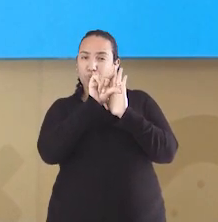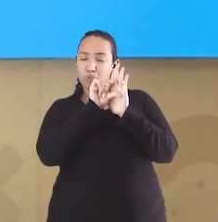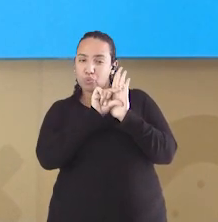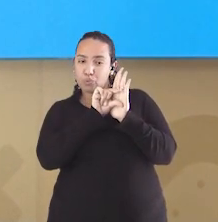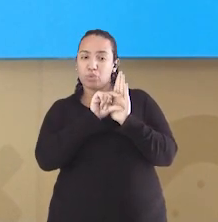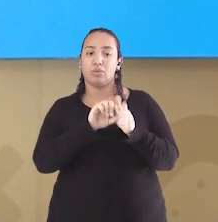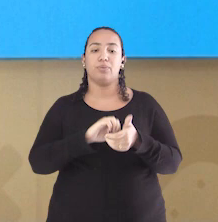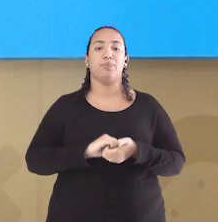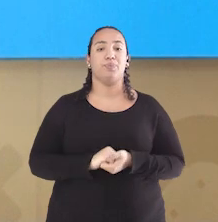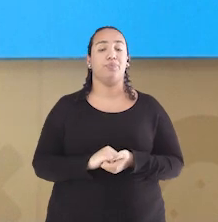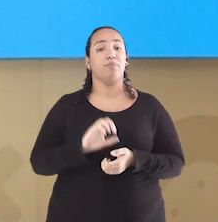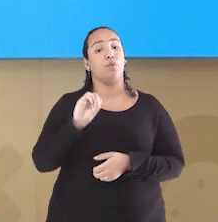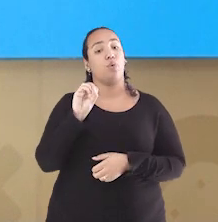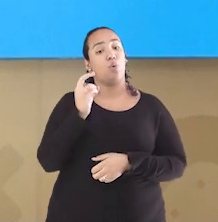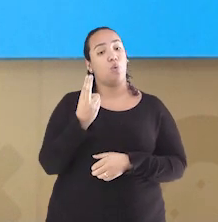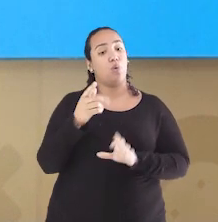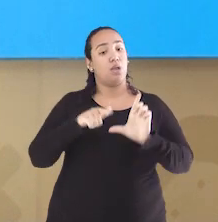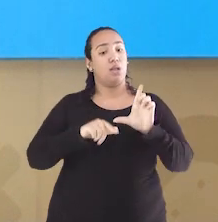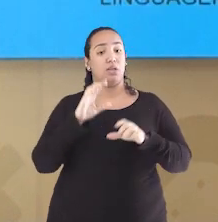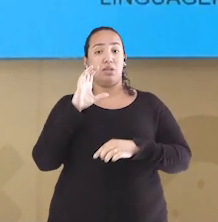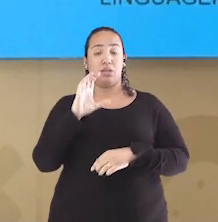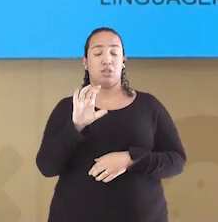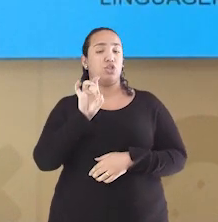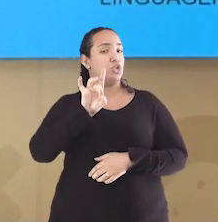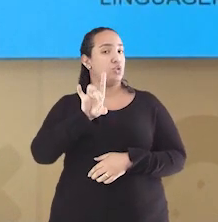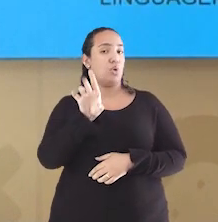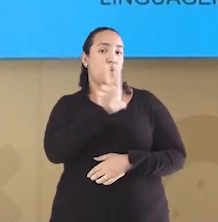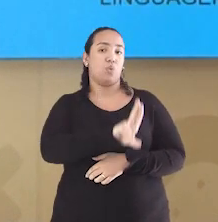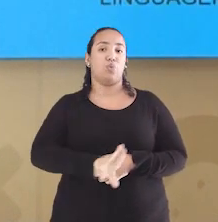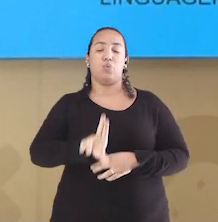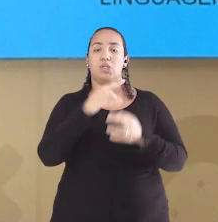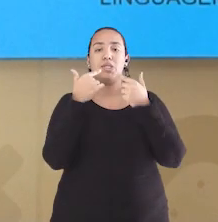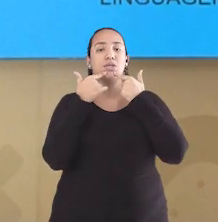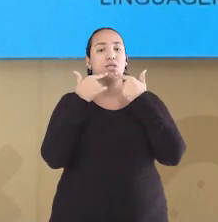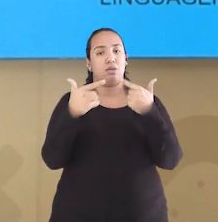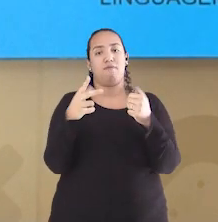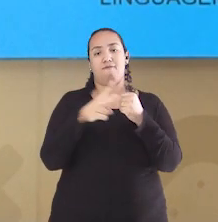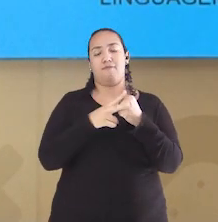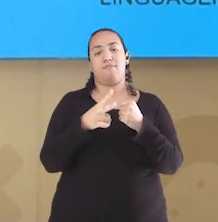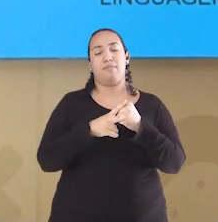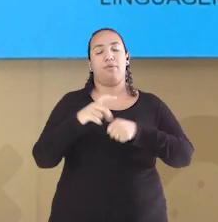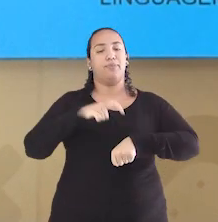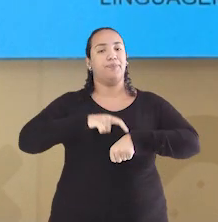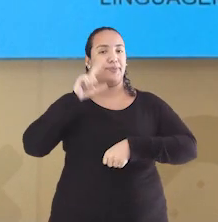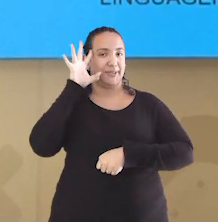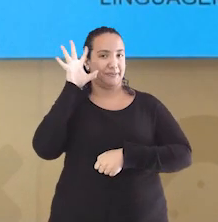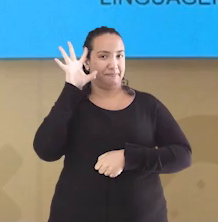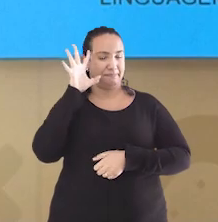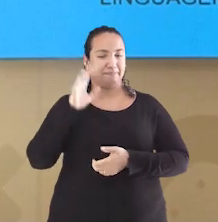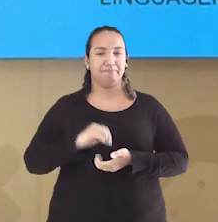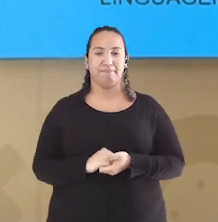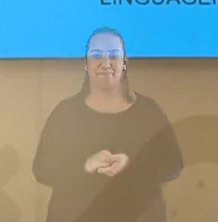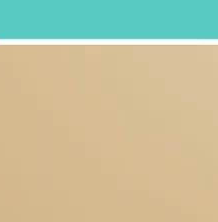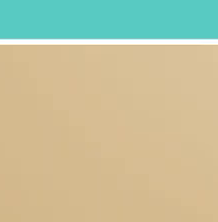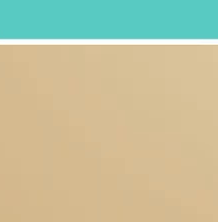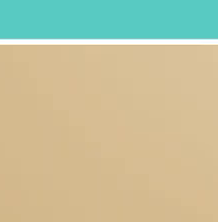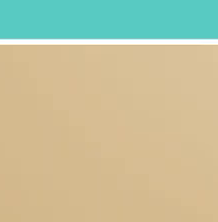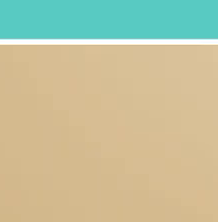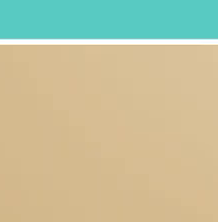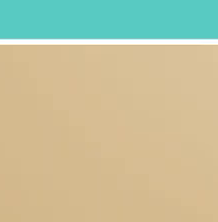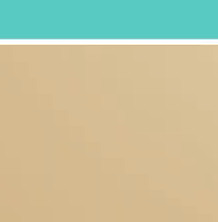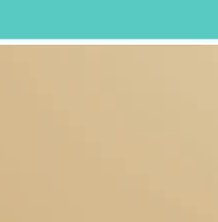relativamente curtos. Ou letra C, uso apenas da linguagem verbal. Pensem um pouquinho em casa.